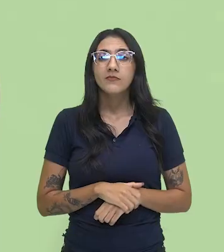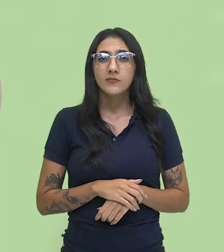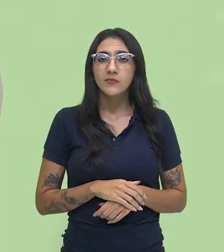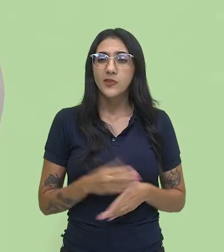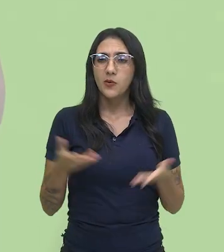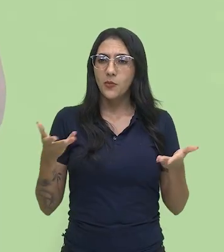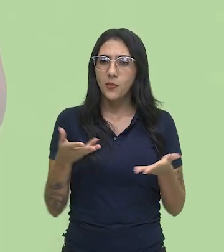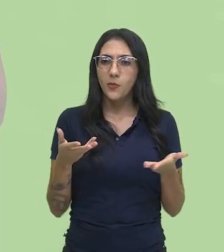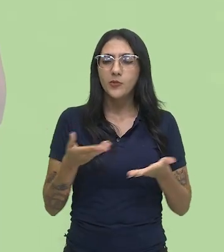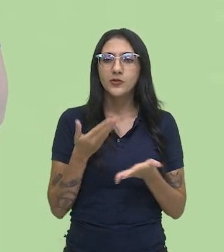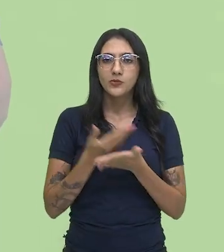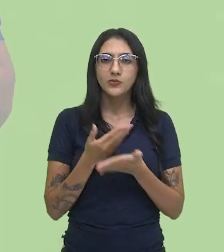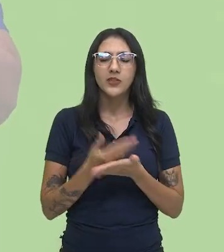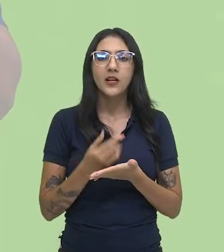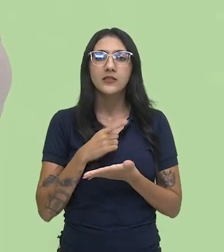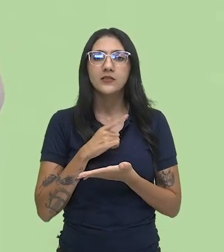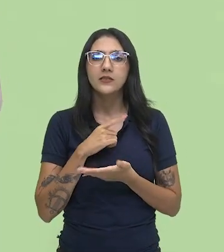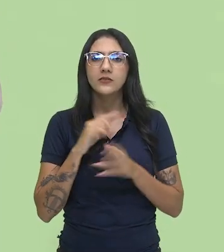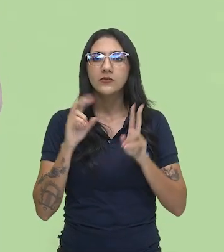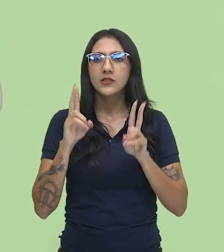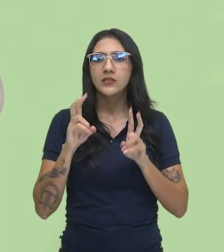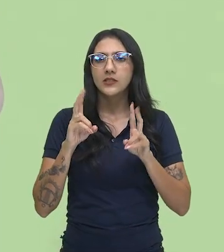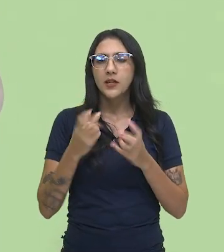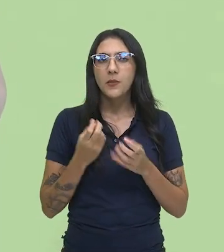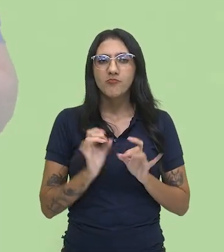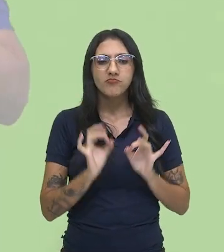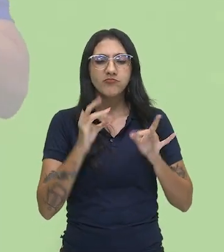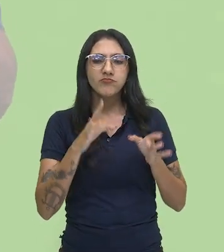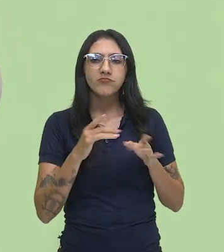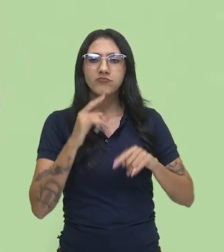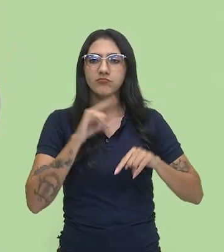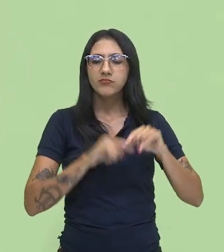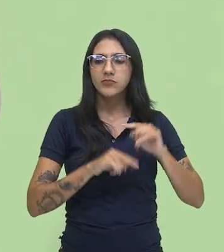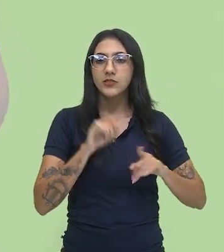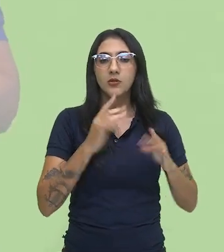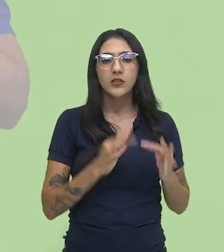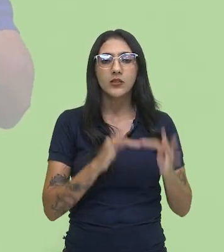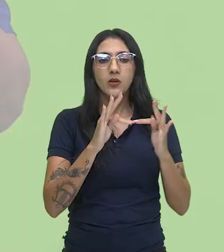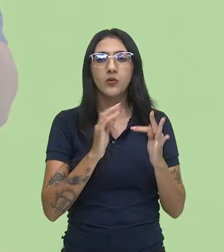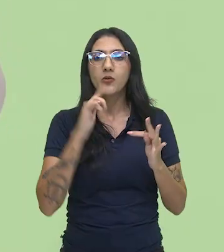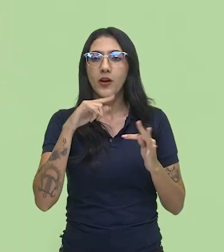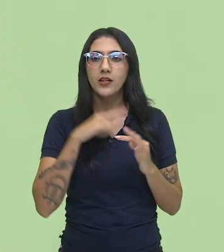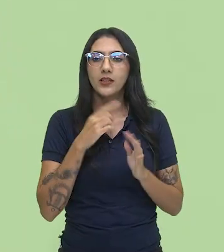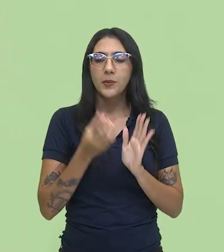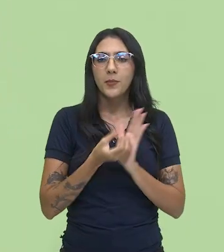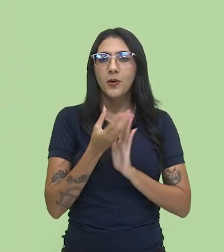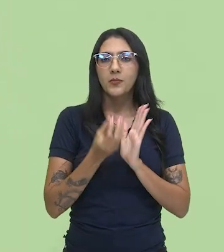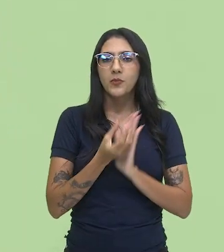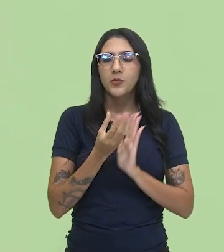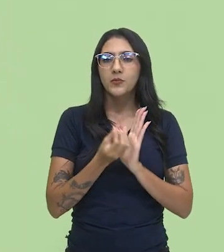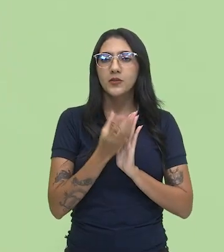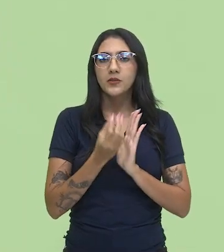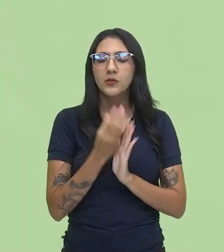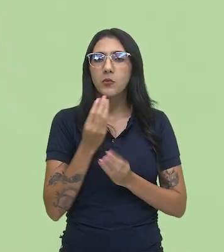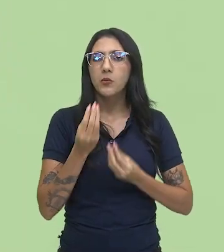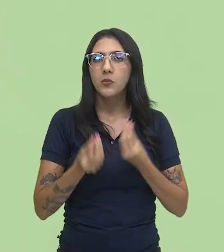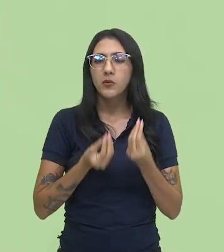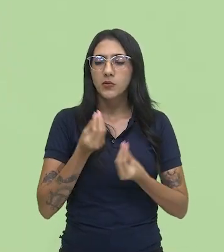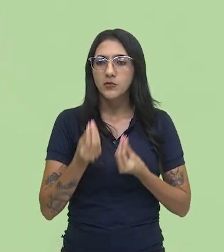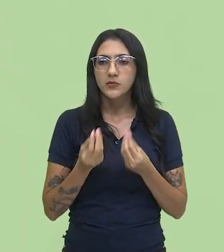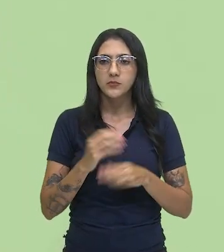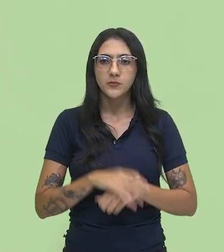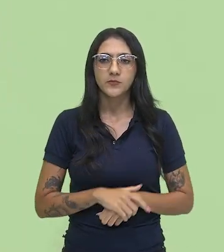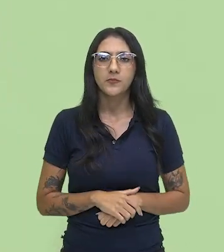sobre o lixo eletrônico, aquele lixo, né, que ele é gerado a partir do momento em